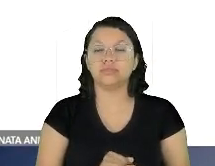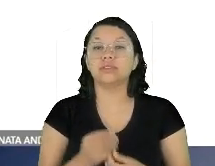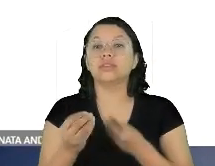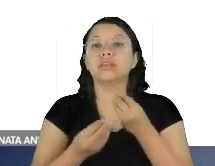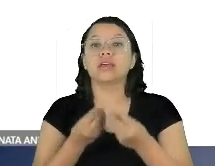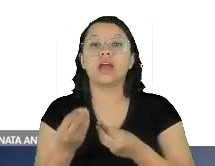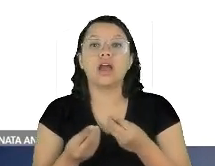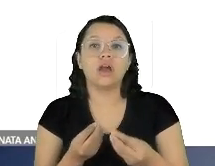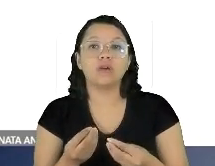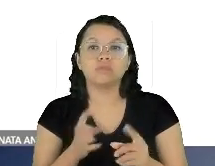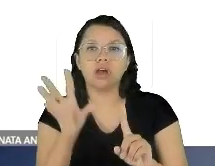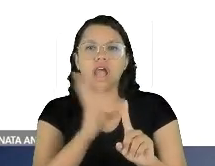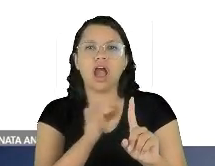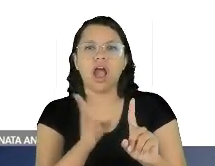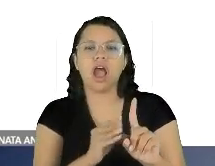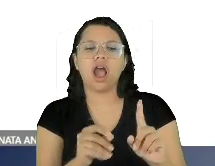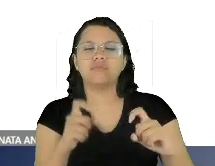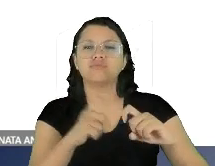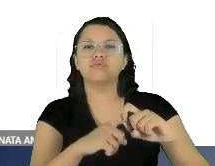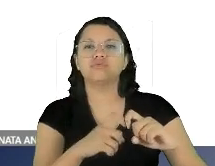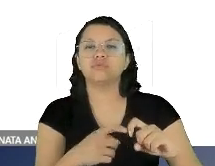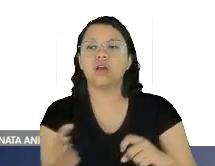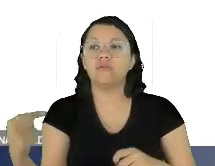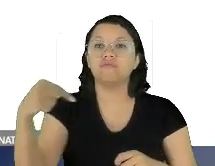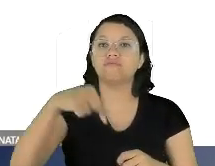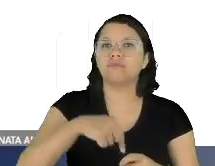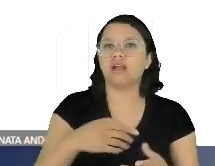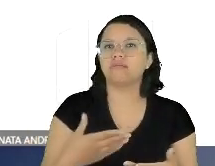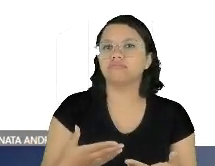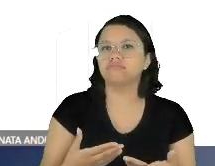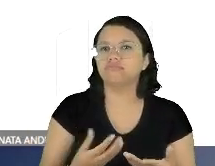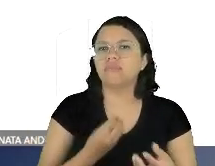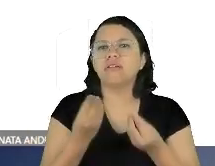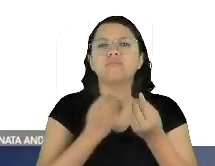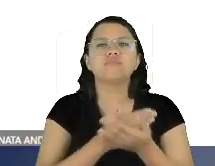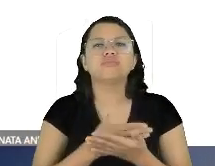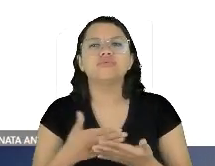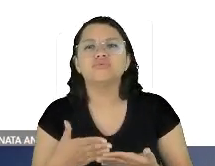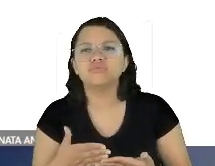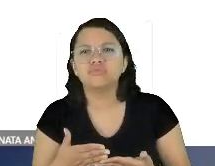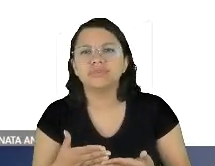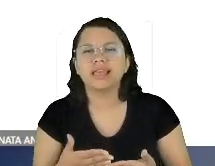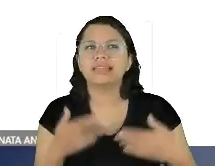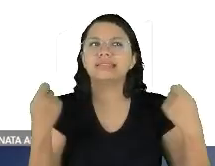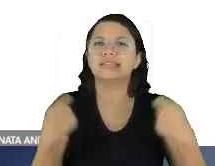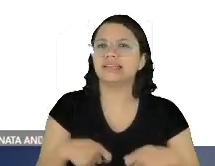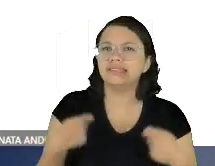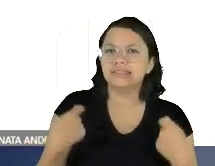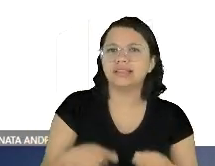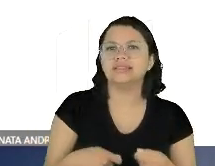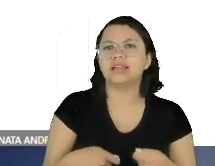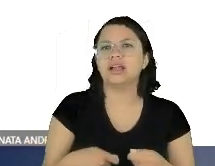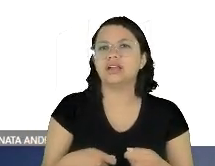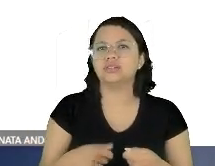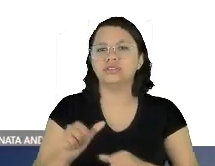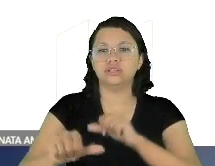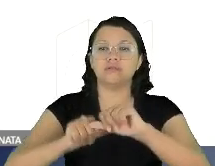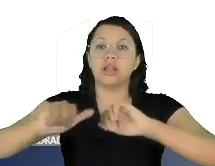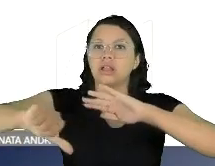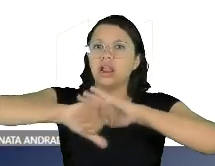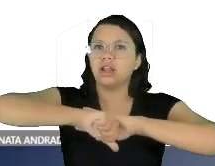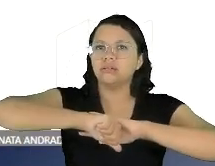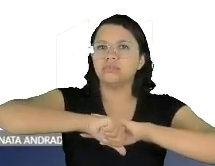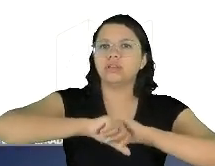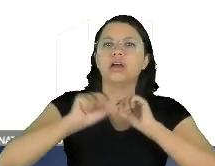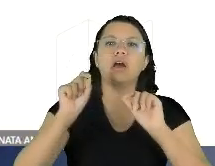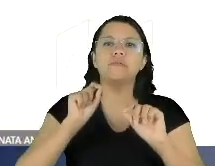E como a importunação sexual veio para a ordem do dia? Como é que começou essa necessidade de se